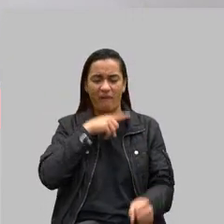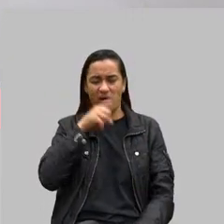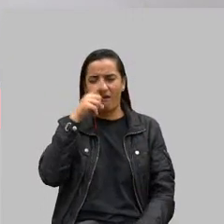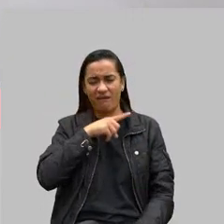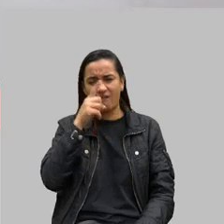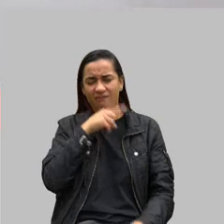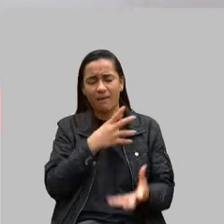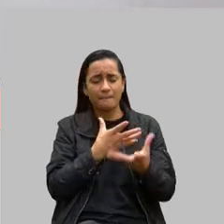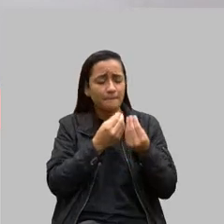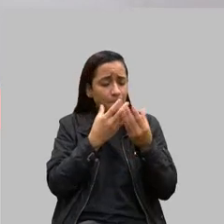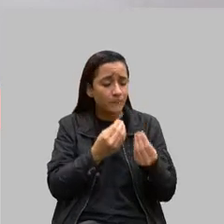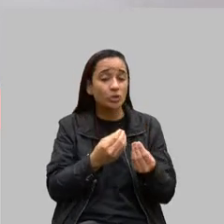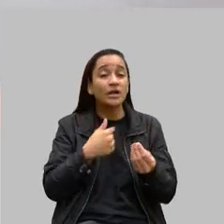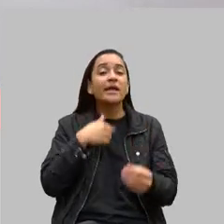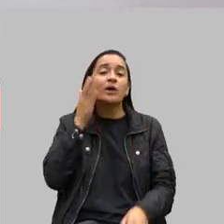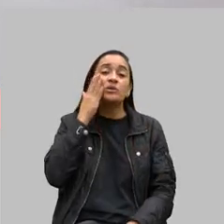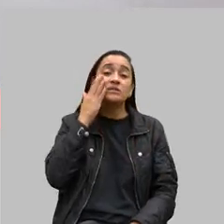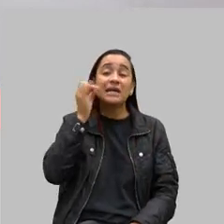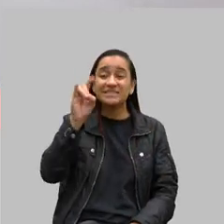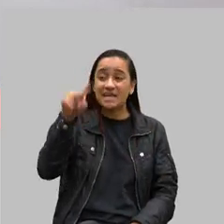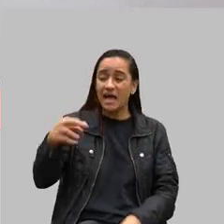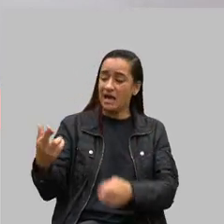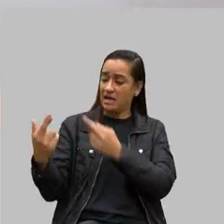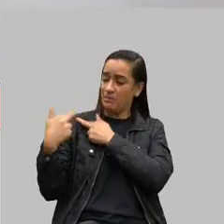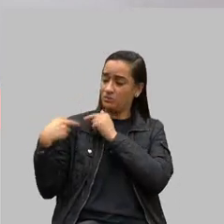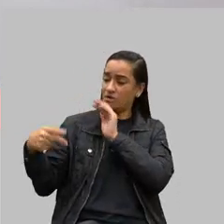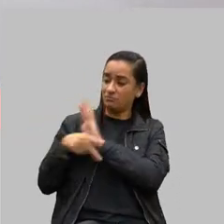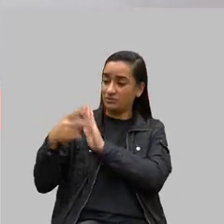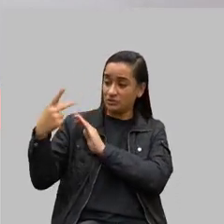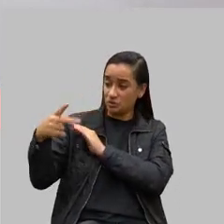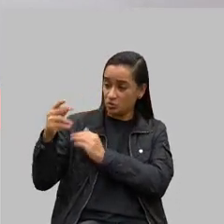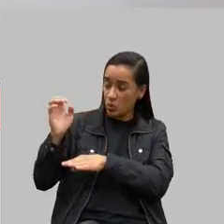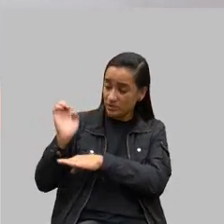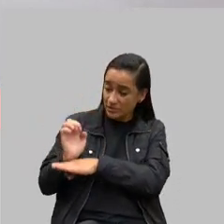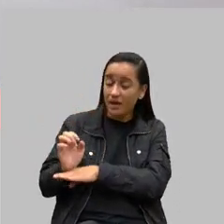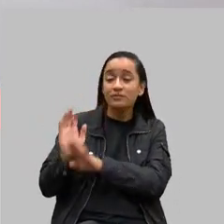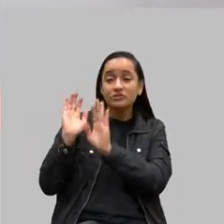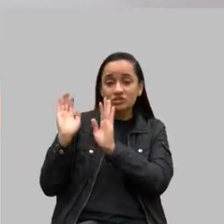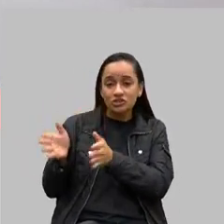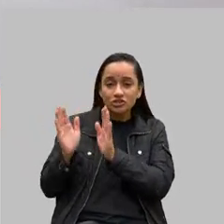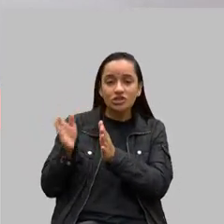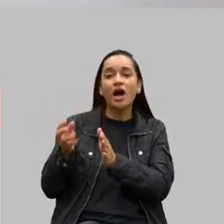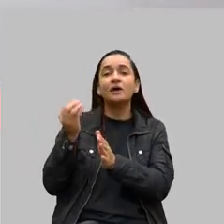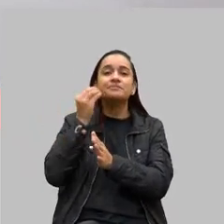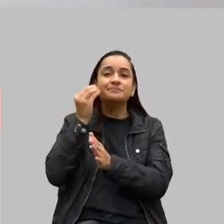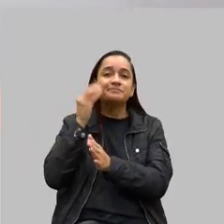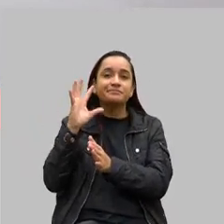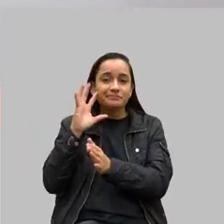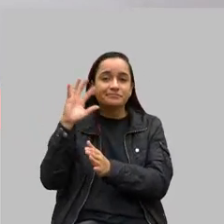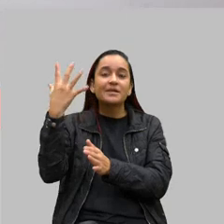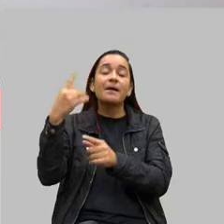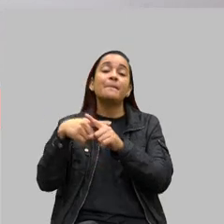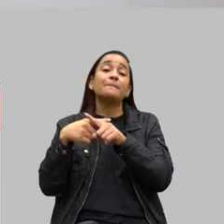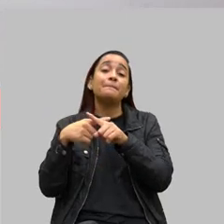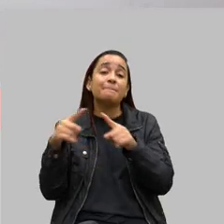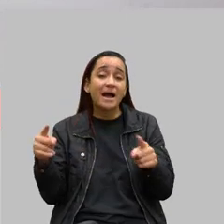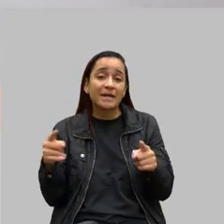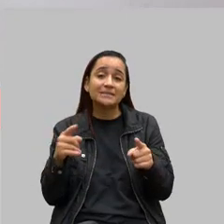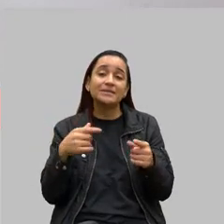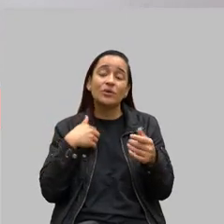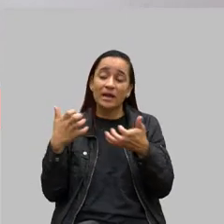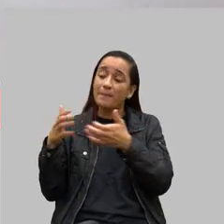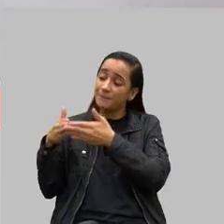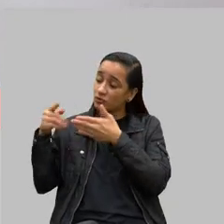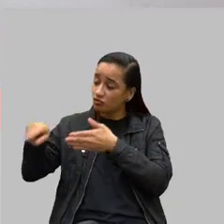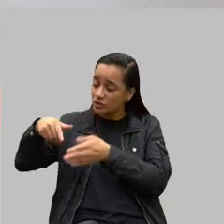da competência dos Senhores com certeza já estaria recuperado mas eu queria pedir mesmo essa